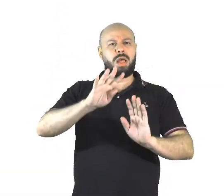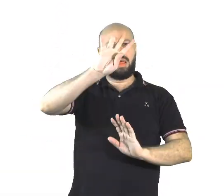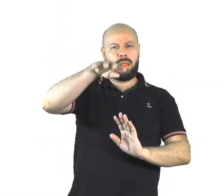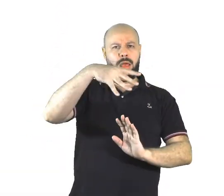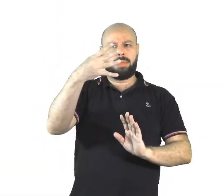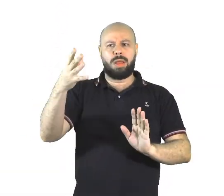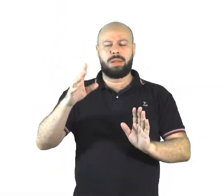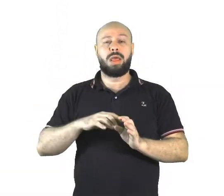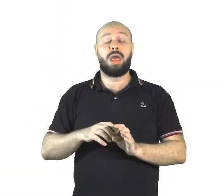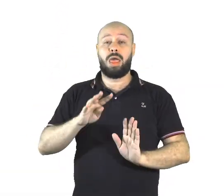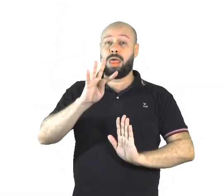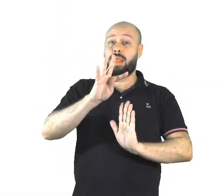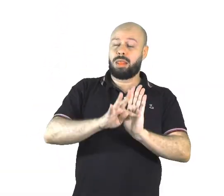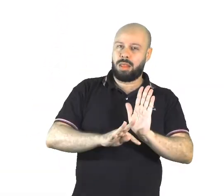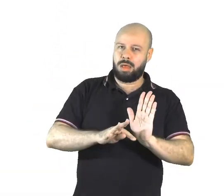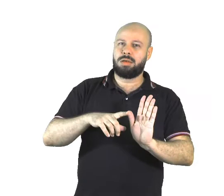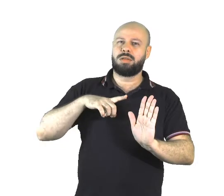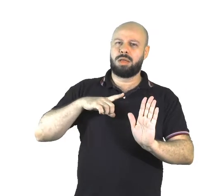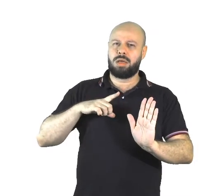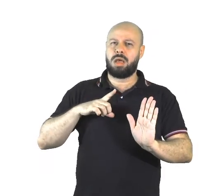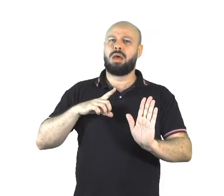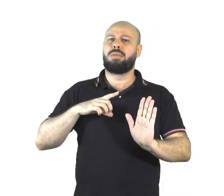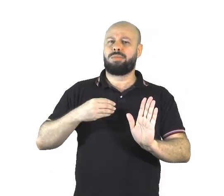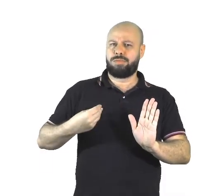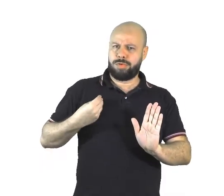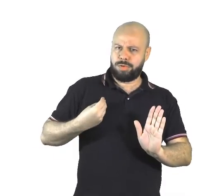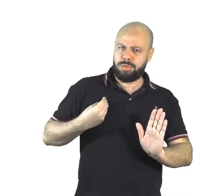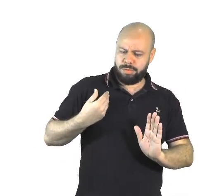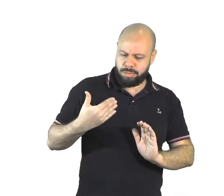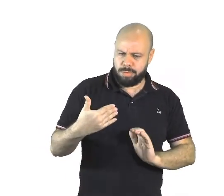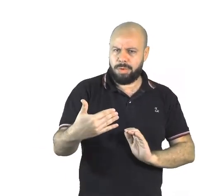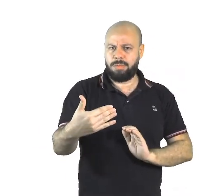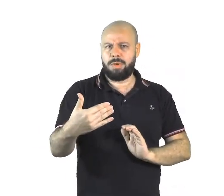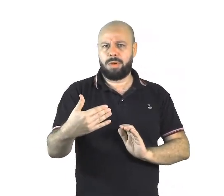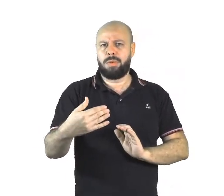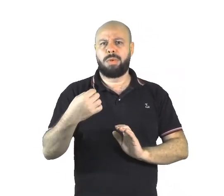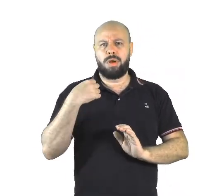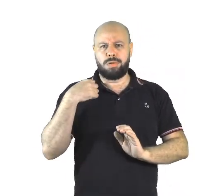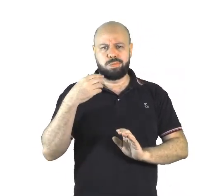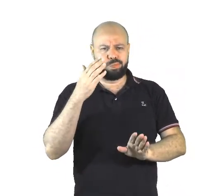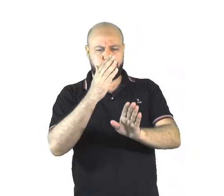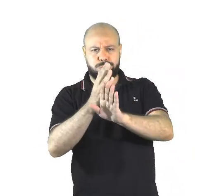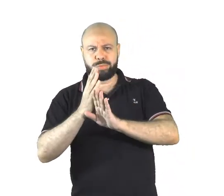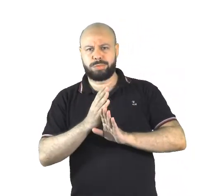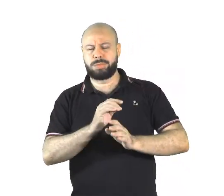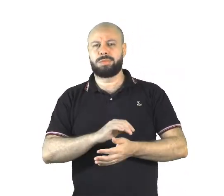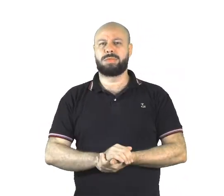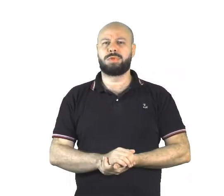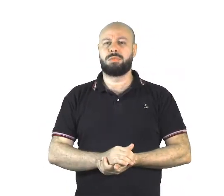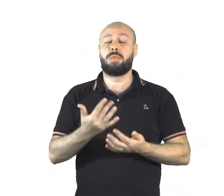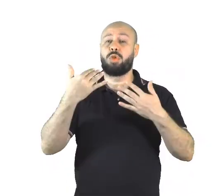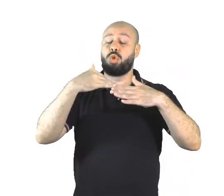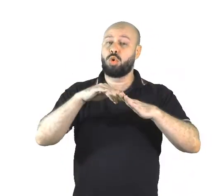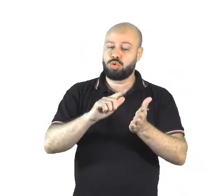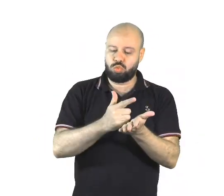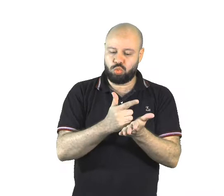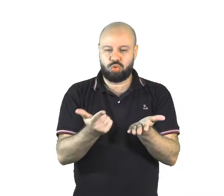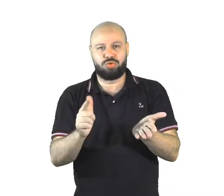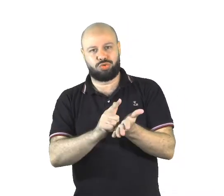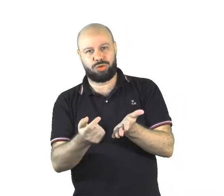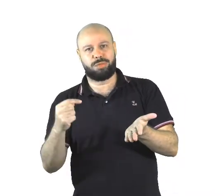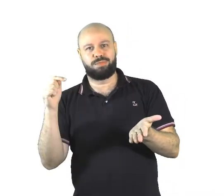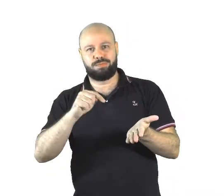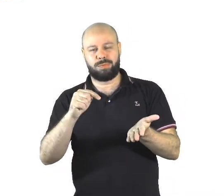são textos presentes no cotidiano, né, no nosso dia a dia. E muito comuns em jornais e em revistas. Se